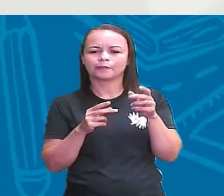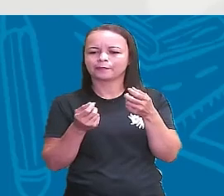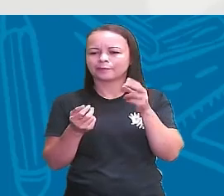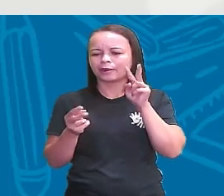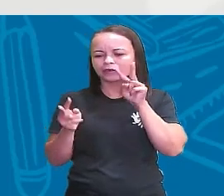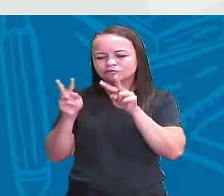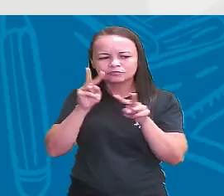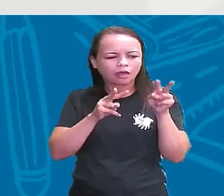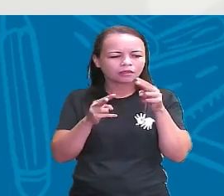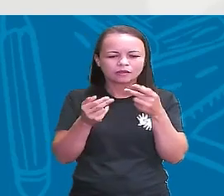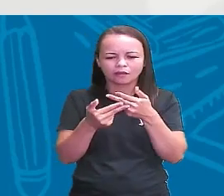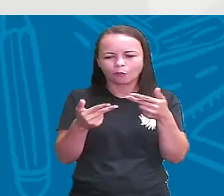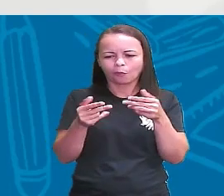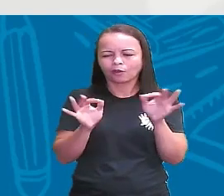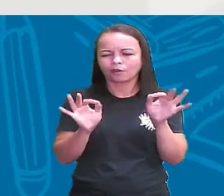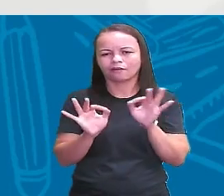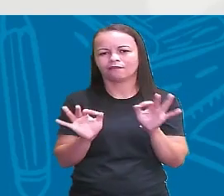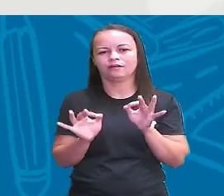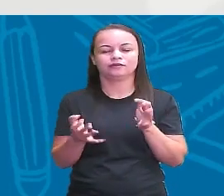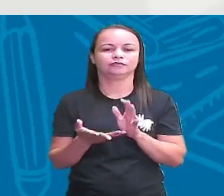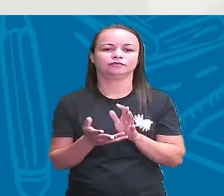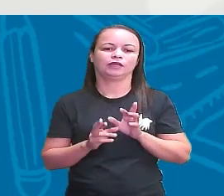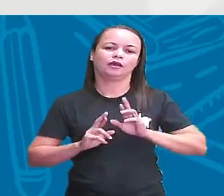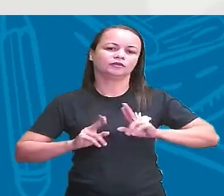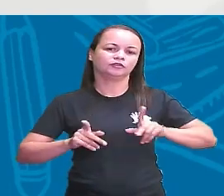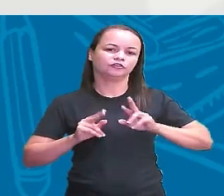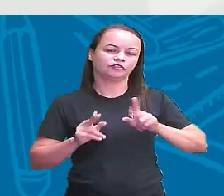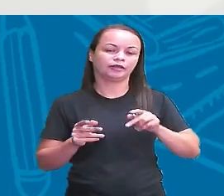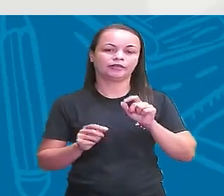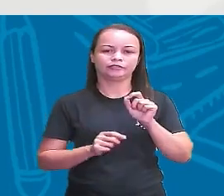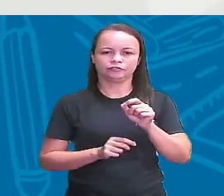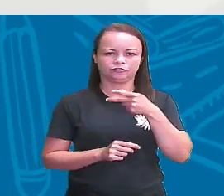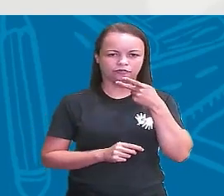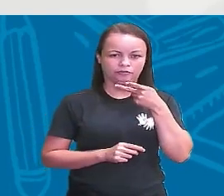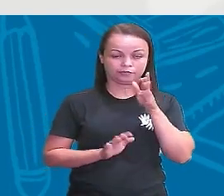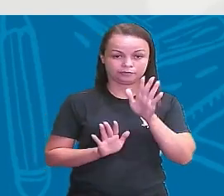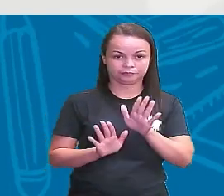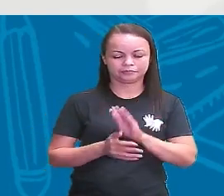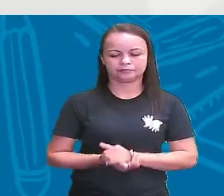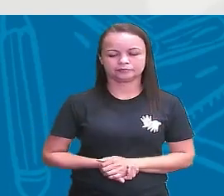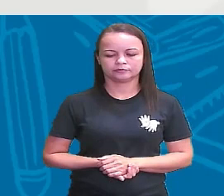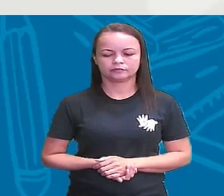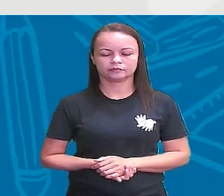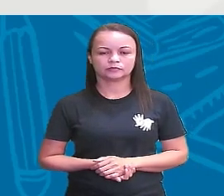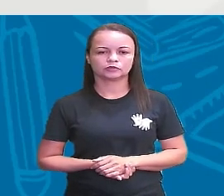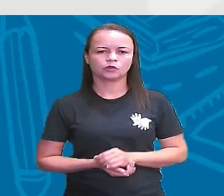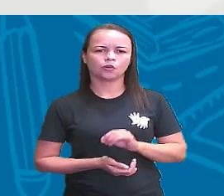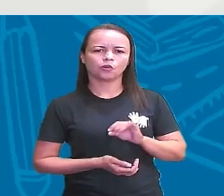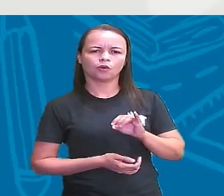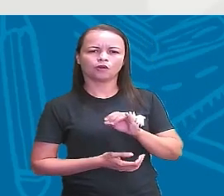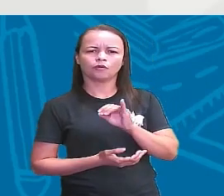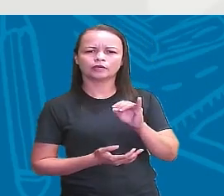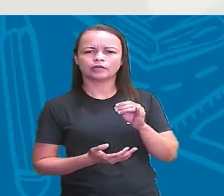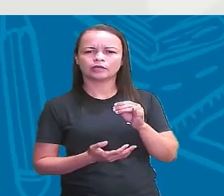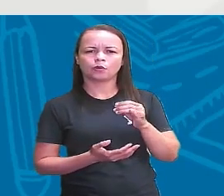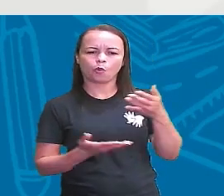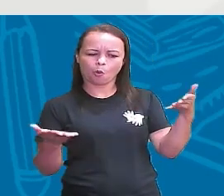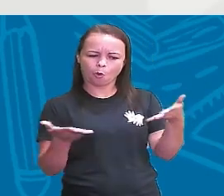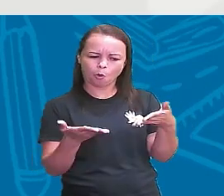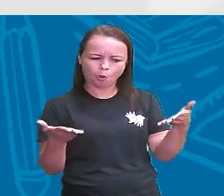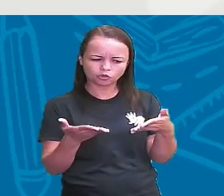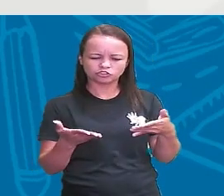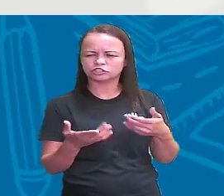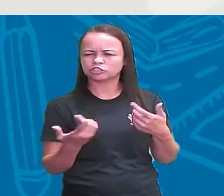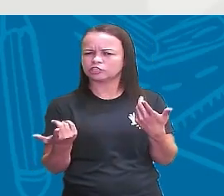prestar atenção nas coisas. É diferente de eu dizer assim, hoje estou distraída.